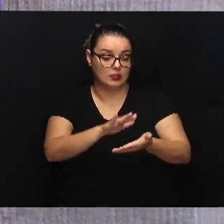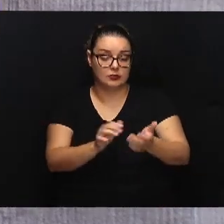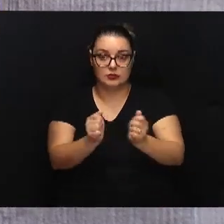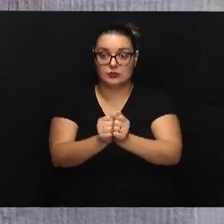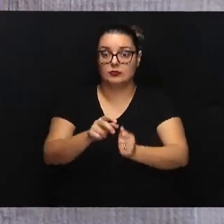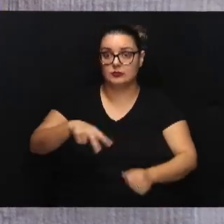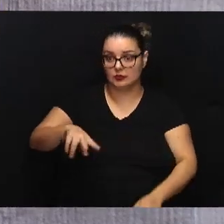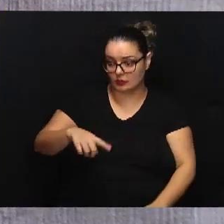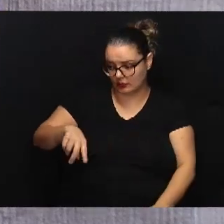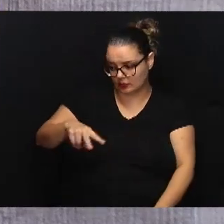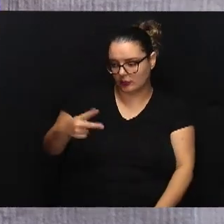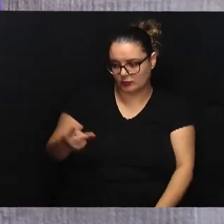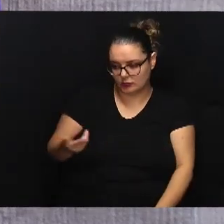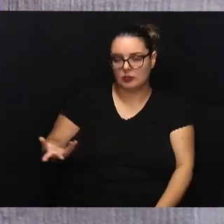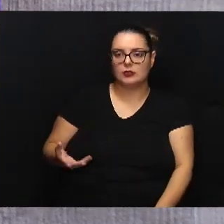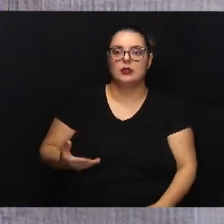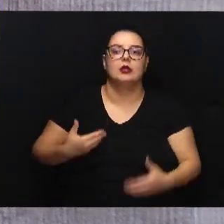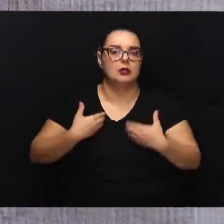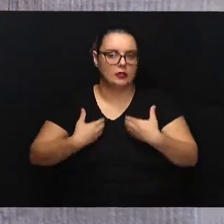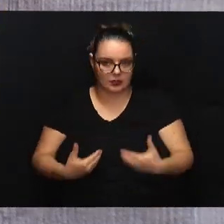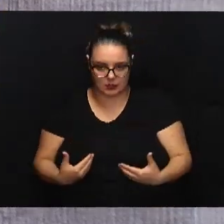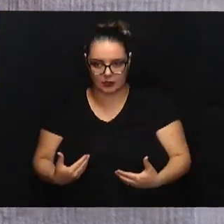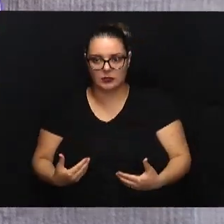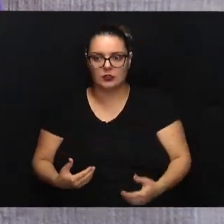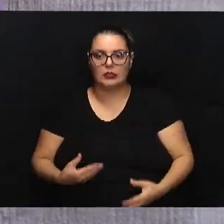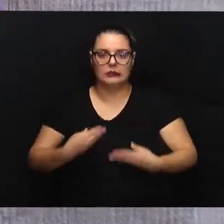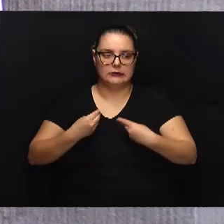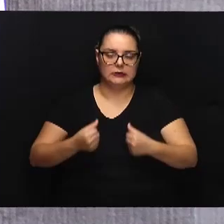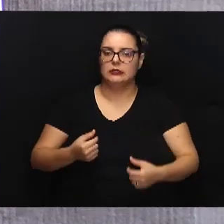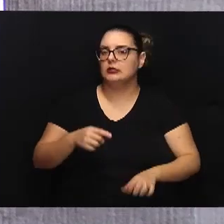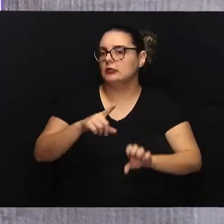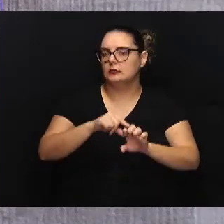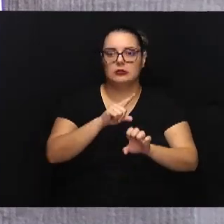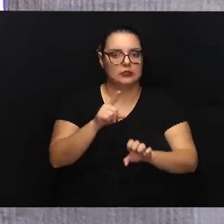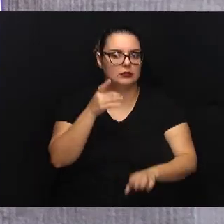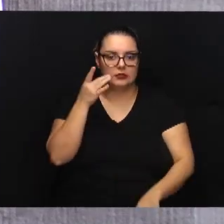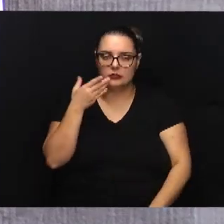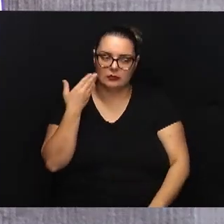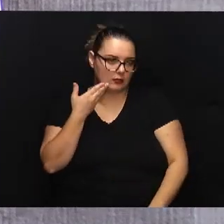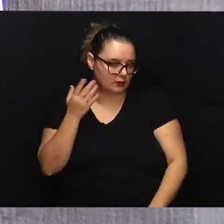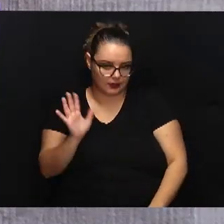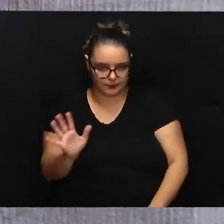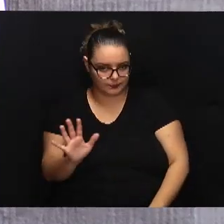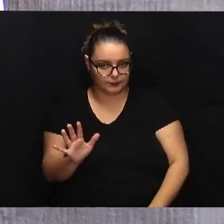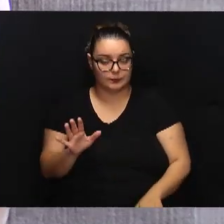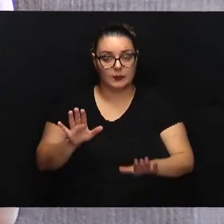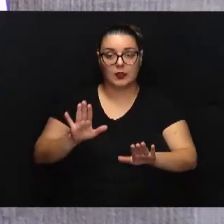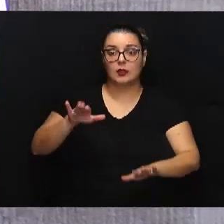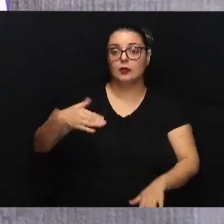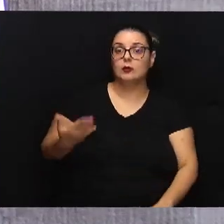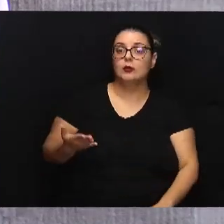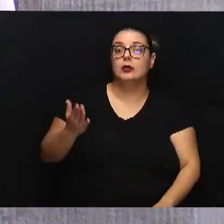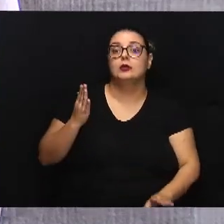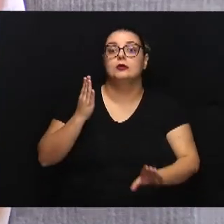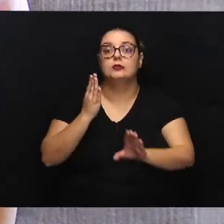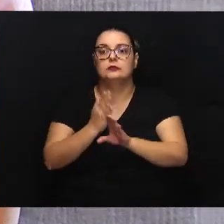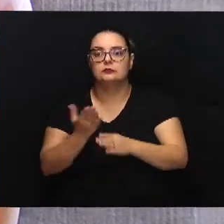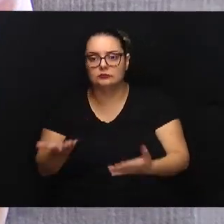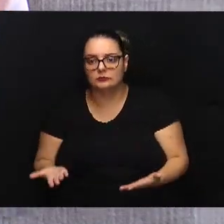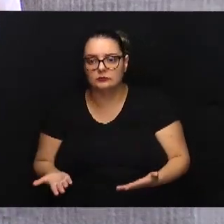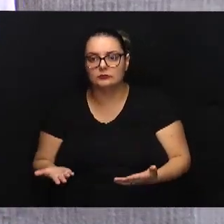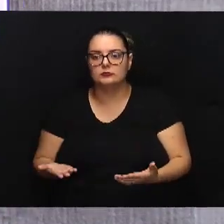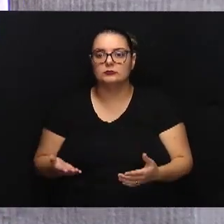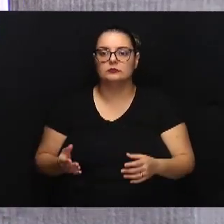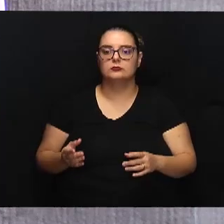é desgastante. Empreender não é fácil, né? Mas eu acho que quando você encontra algo que você se